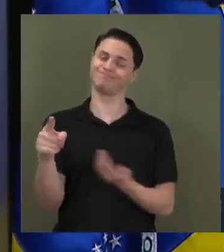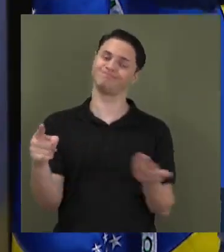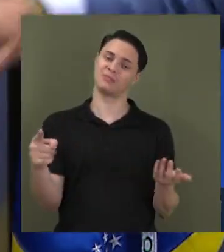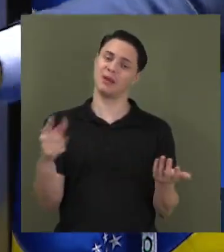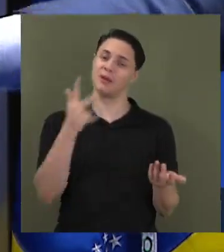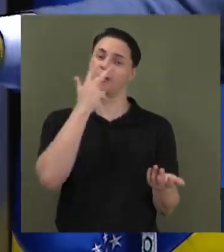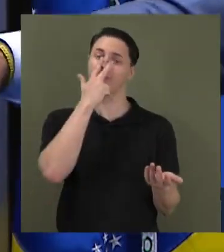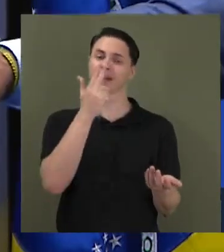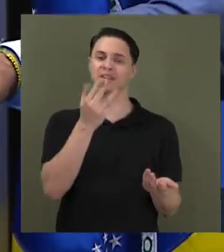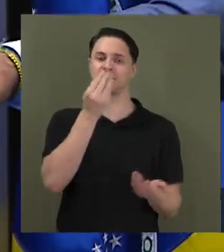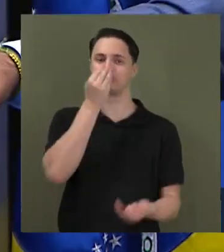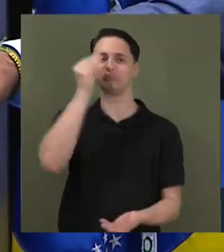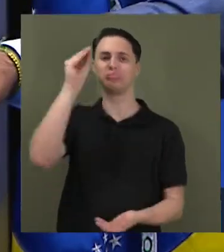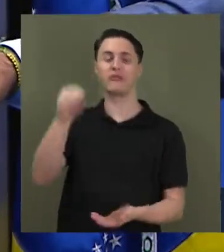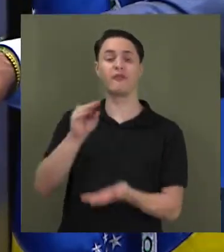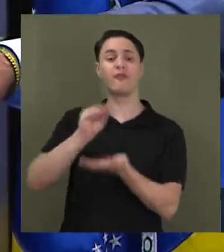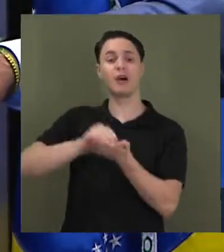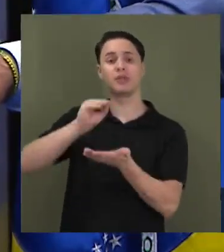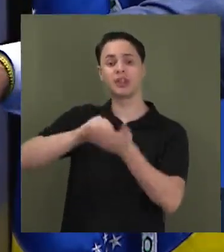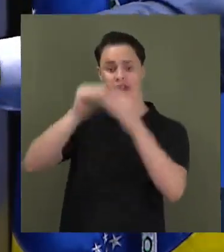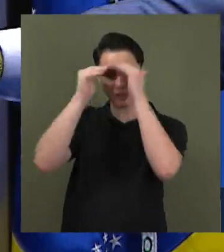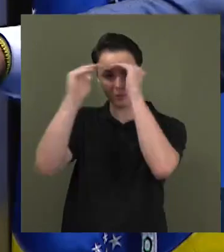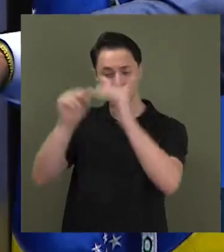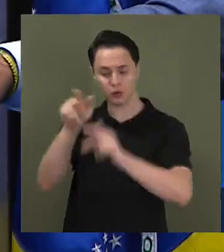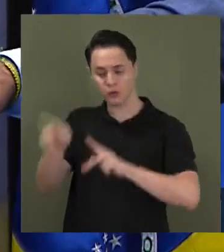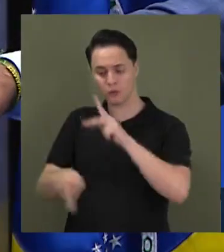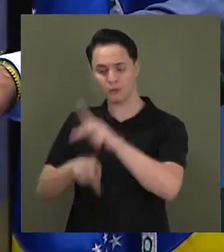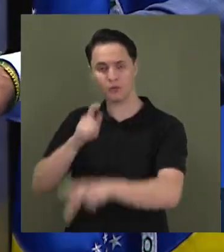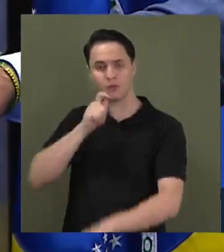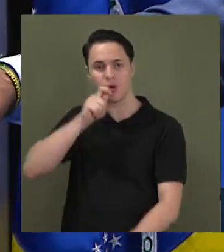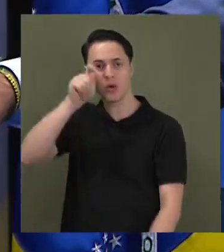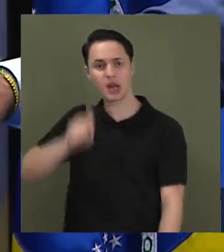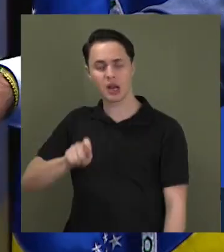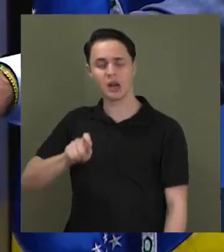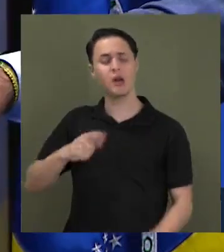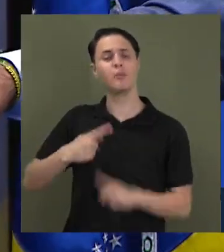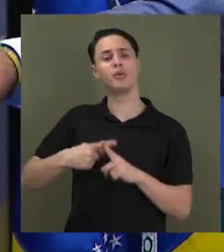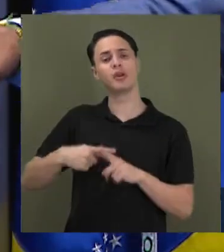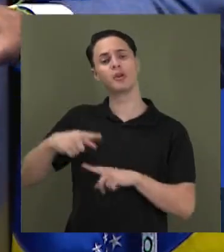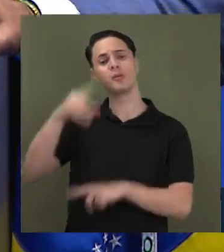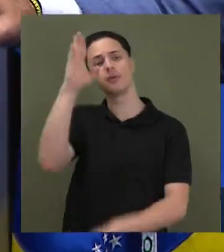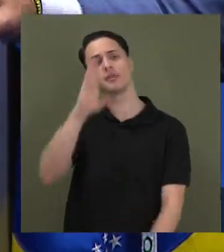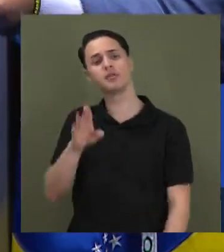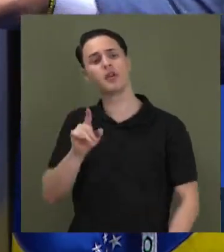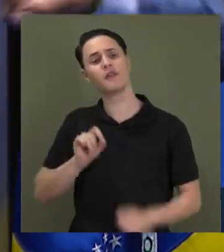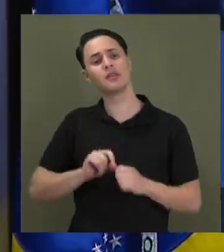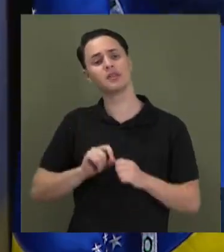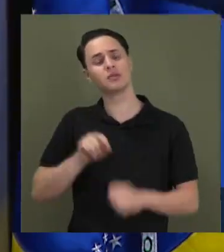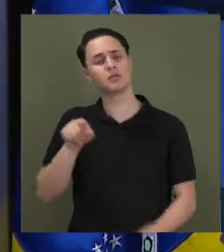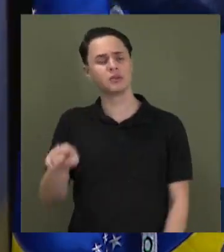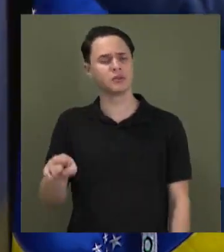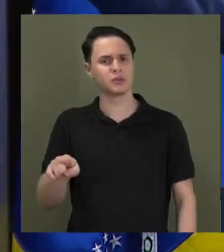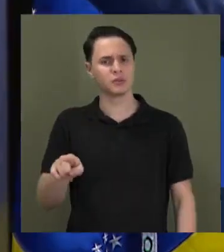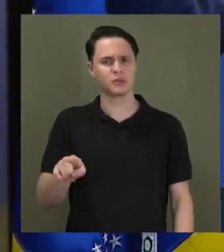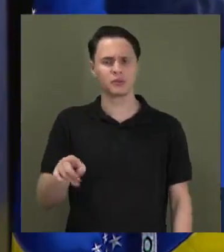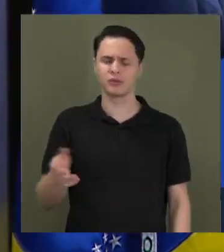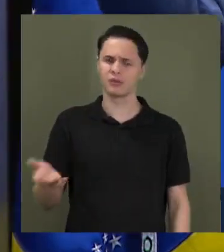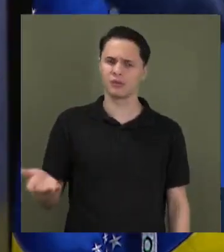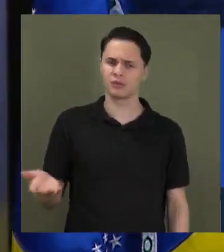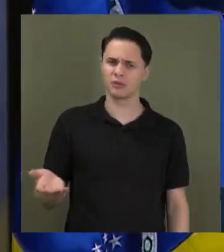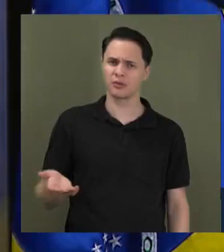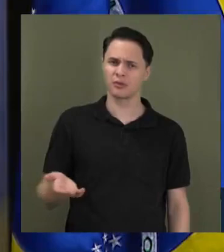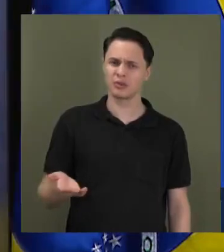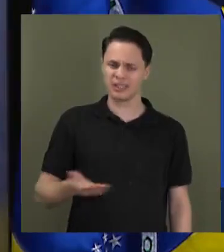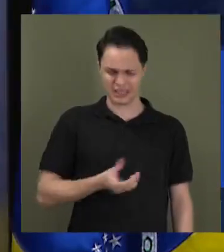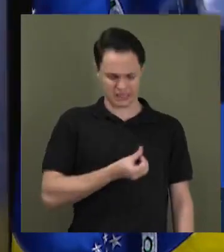povo ucraniano. Por que o Brasil está fazendo isso? E os mais de 600 mil brasileiros que